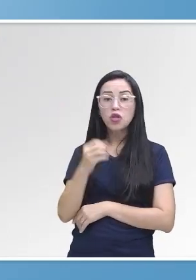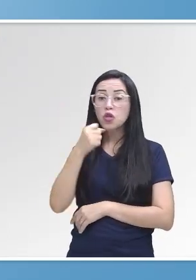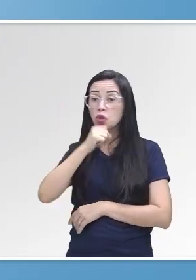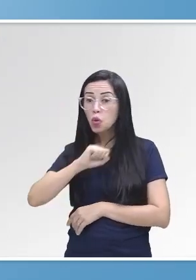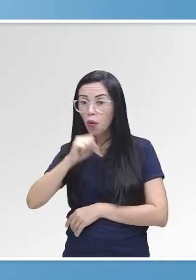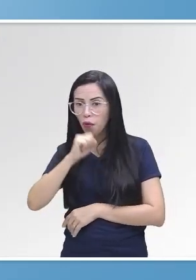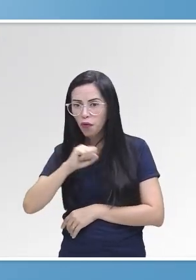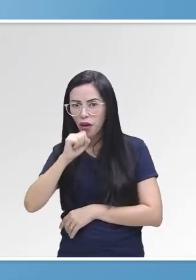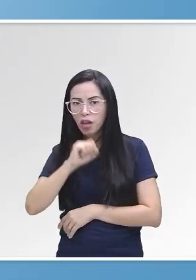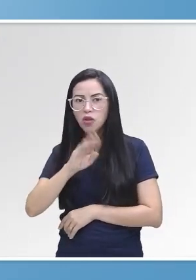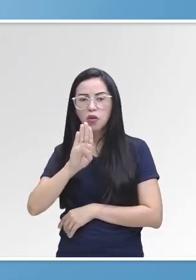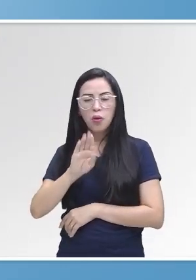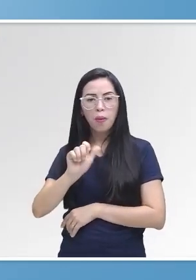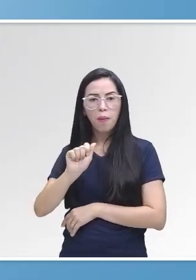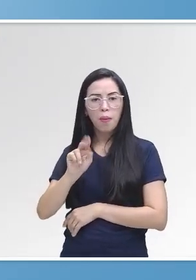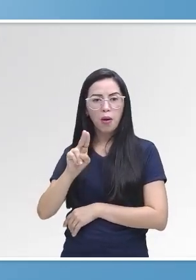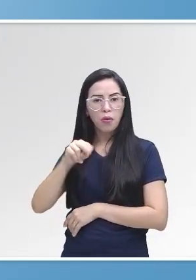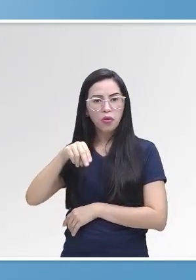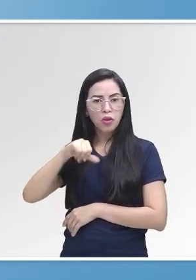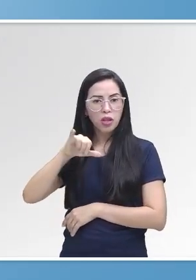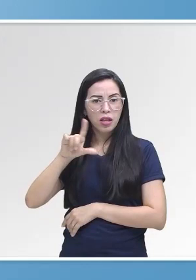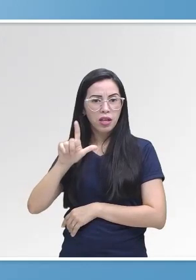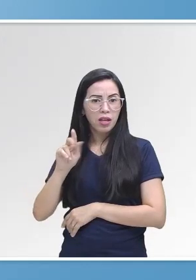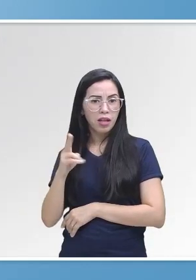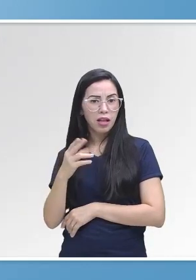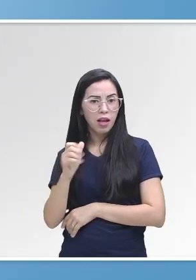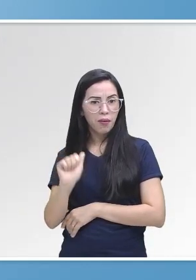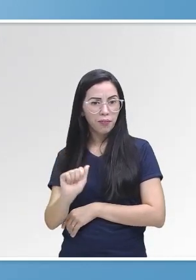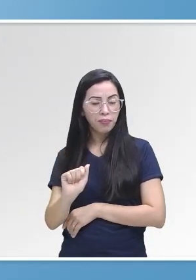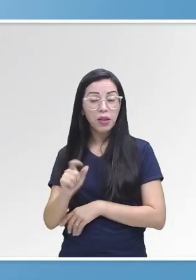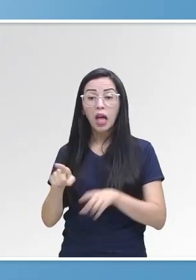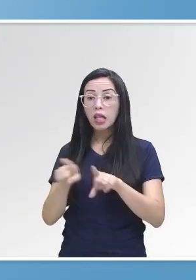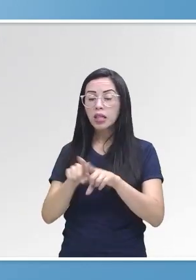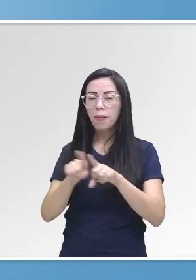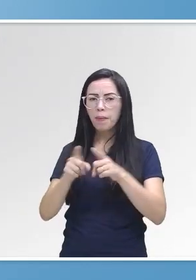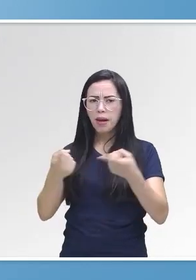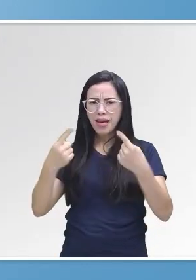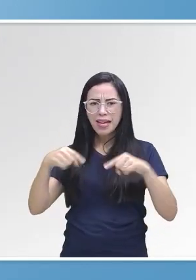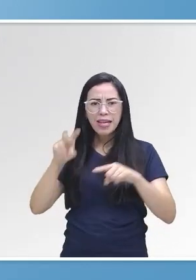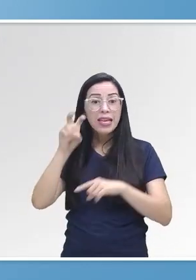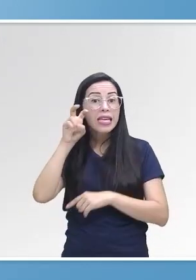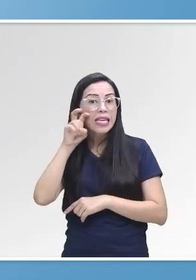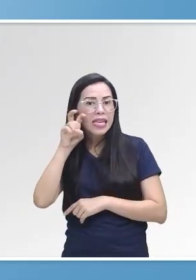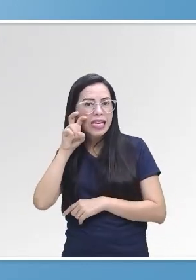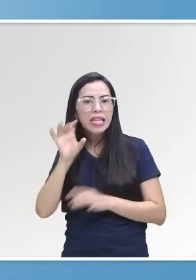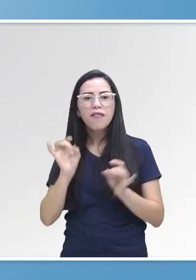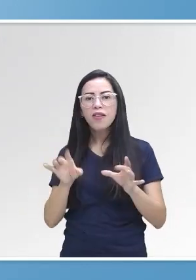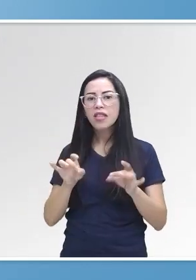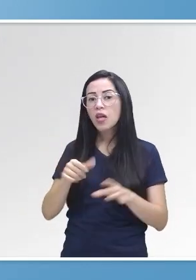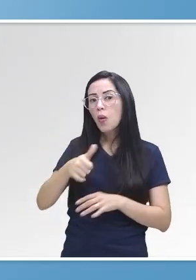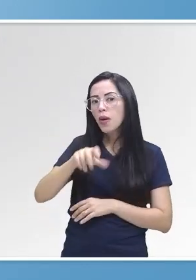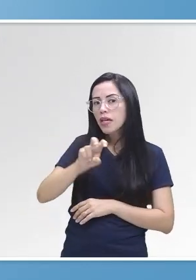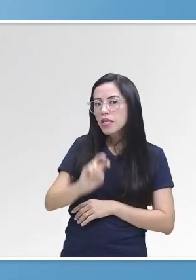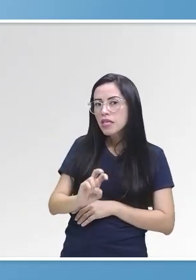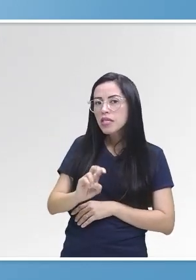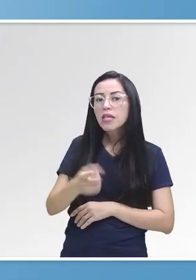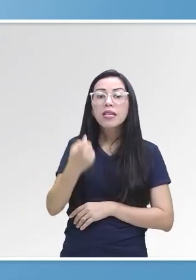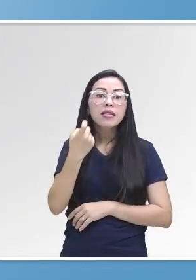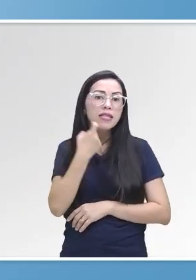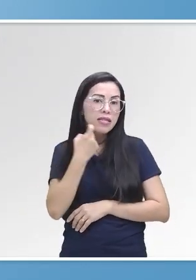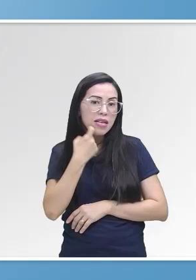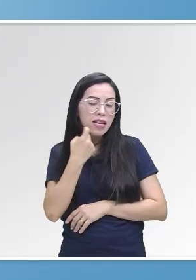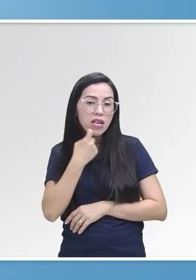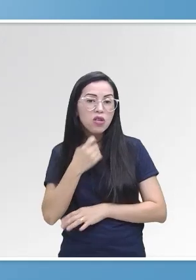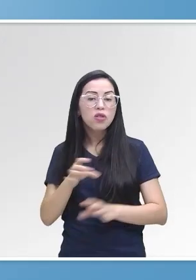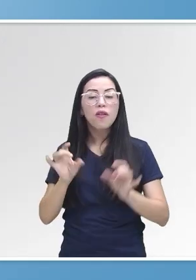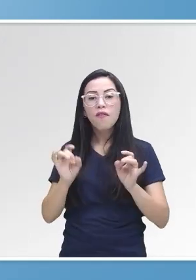né quinta-feira também ó 15 na sexta-feira ele vendia 13